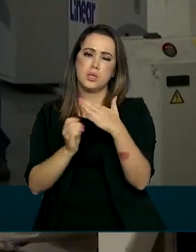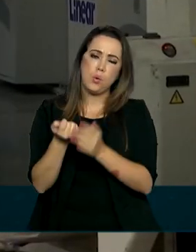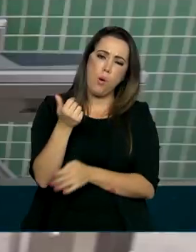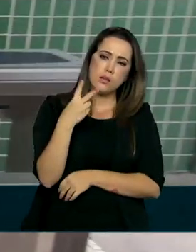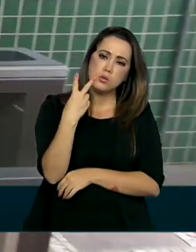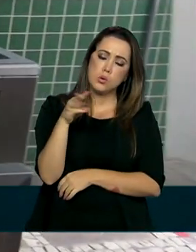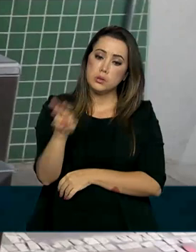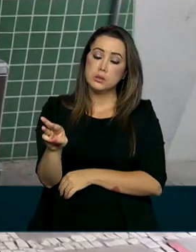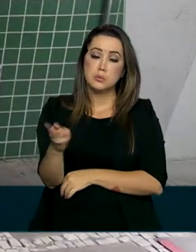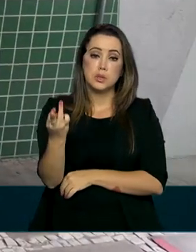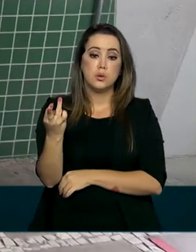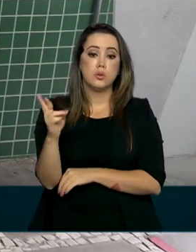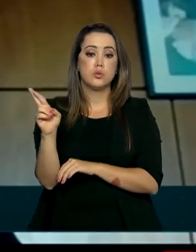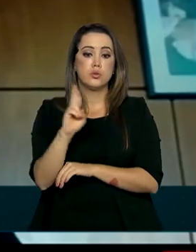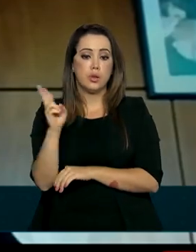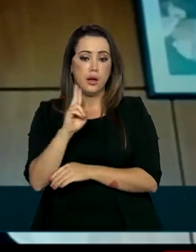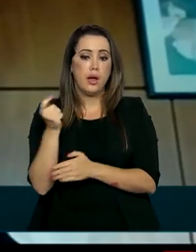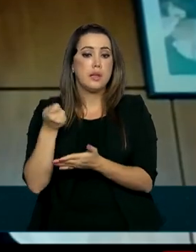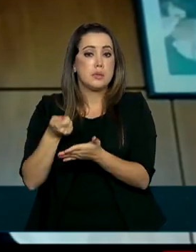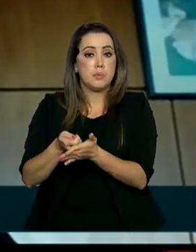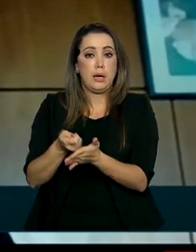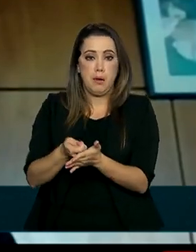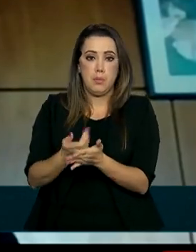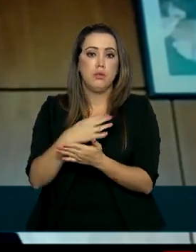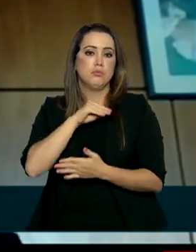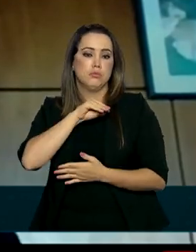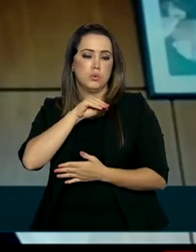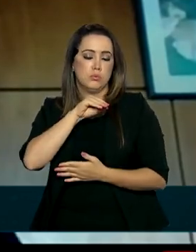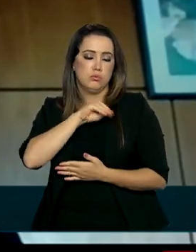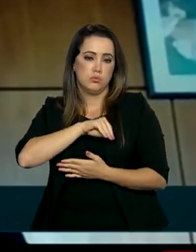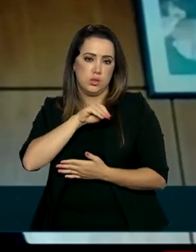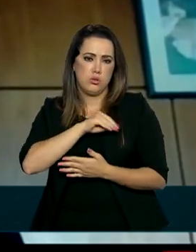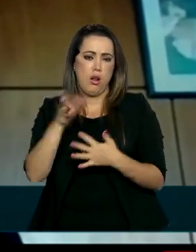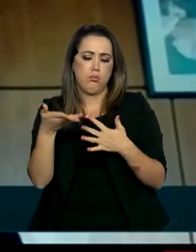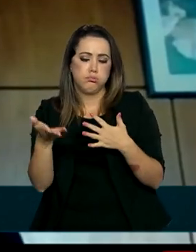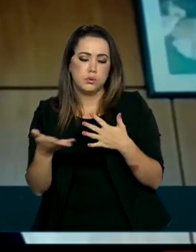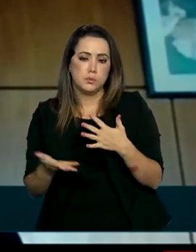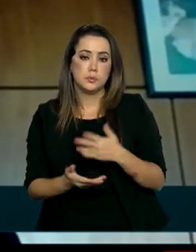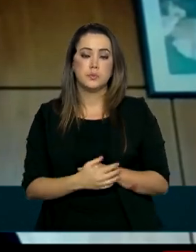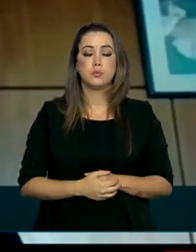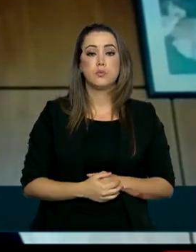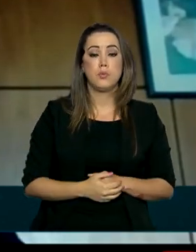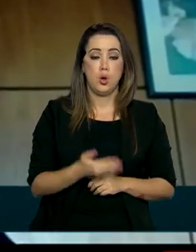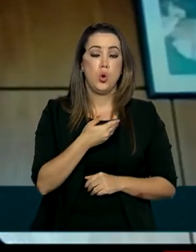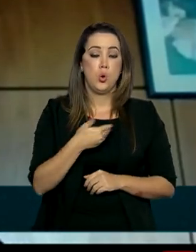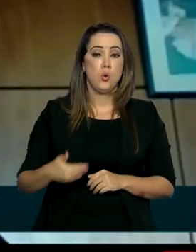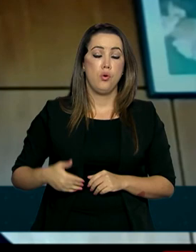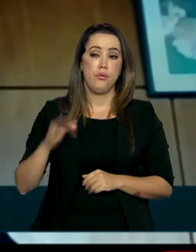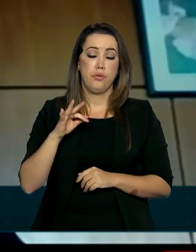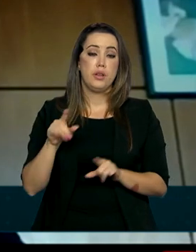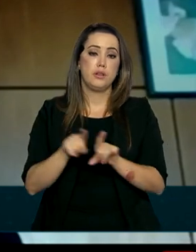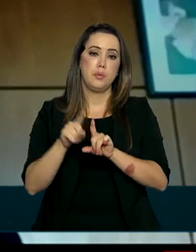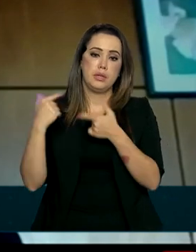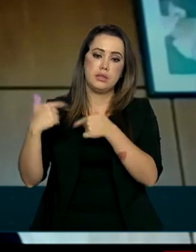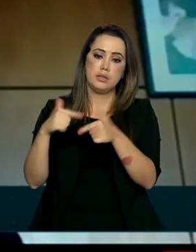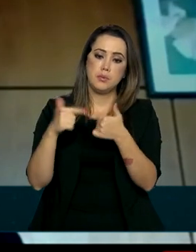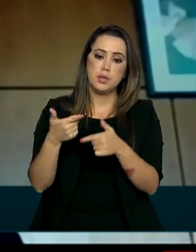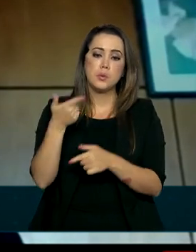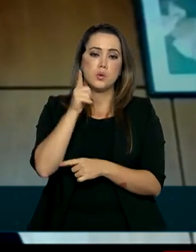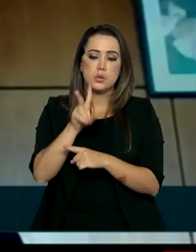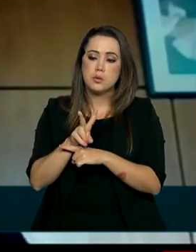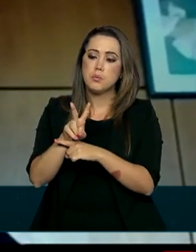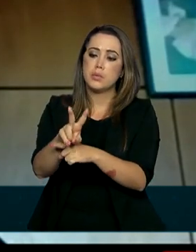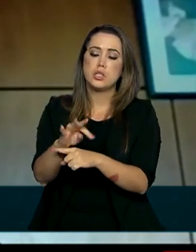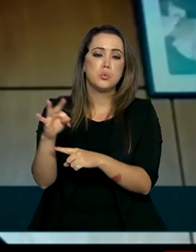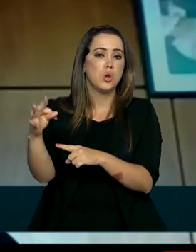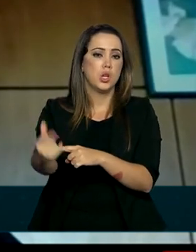reais em valores financiados. O presidente do Banco Central ainda reforçou que o governo está trabalhando para o crédito chegar na ponta.